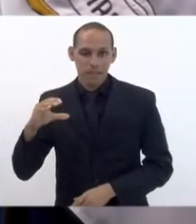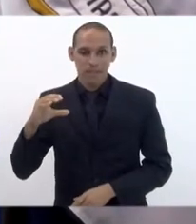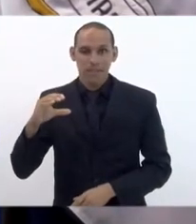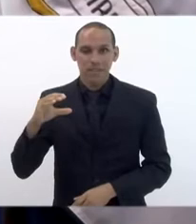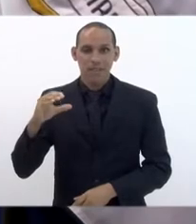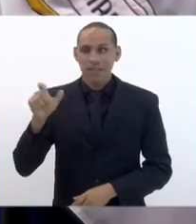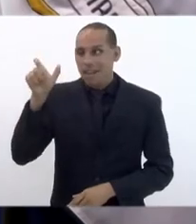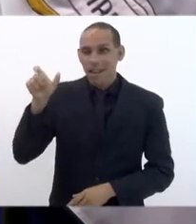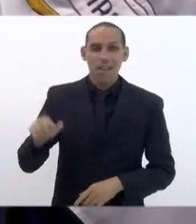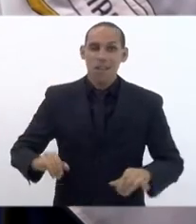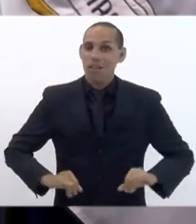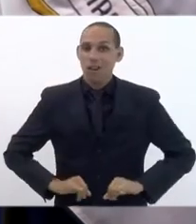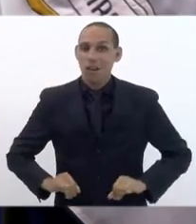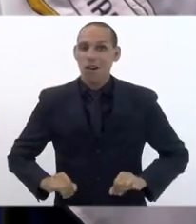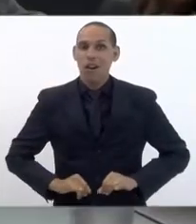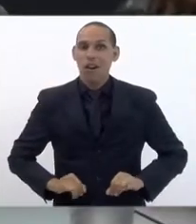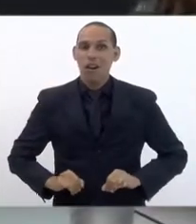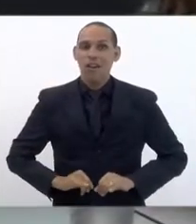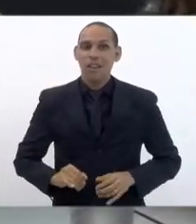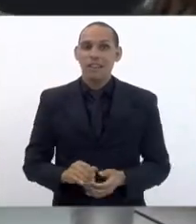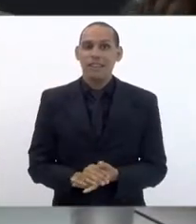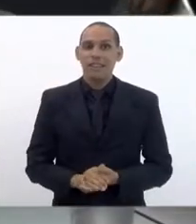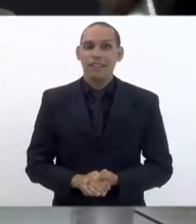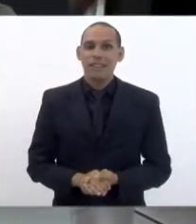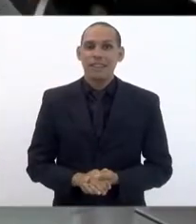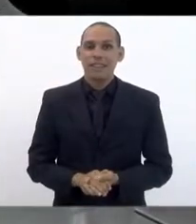Ele sofre de abstinência.